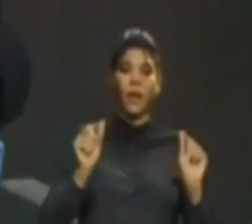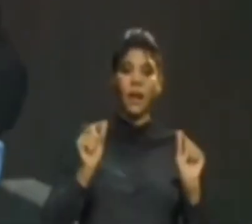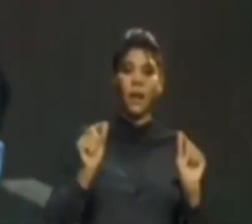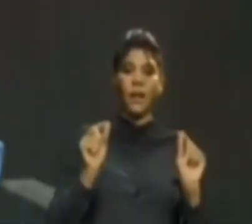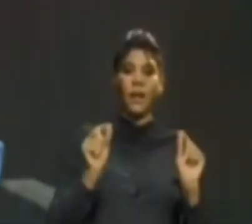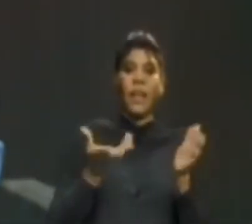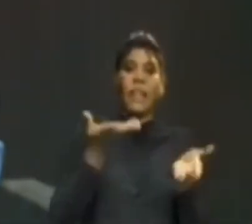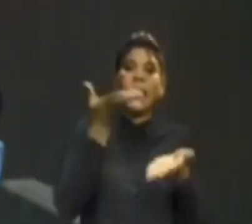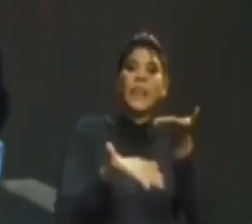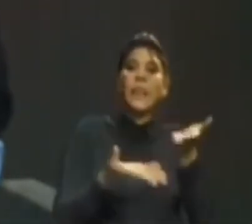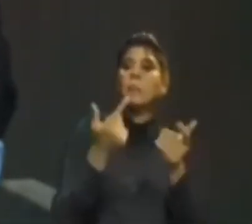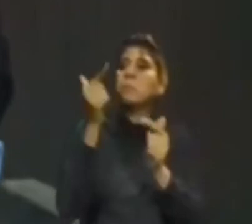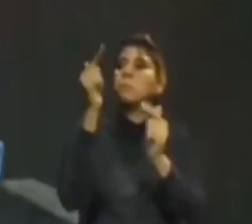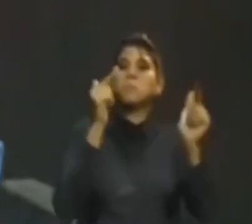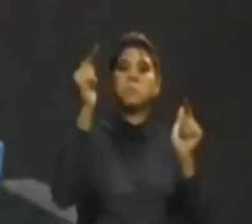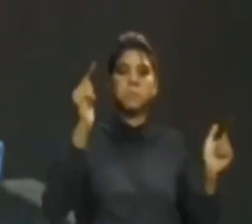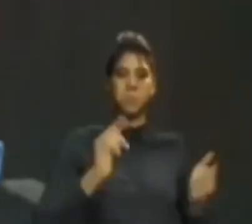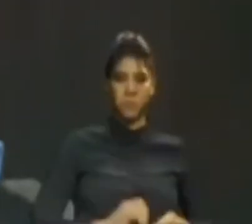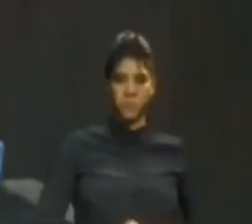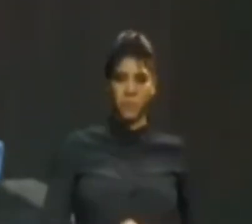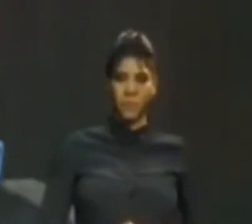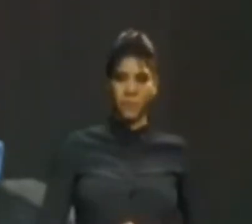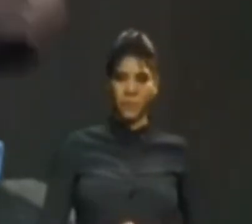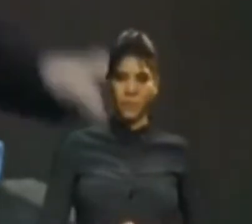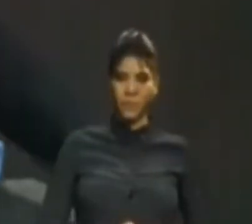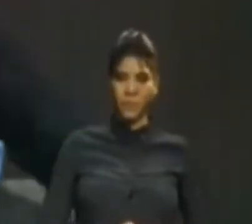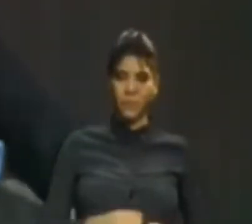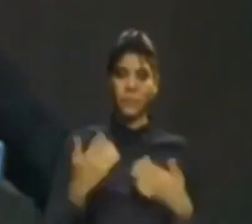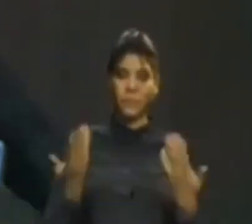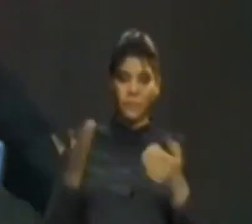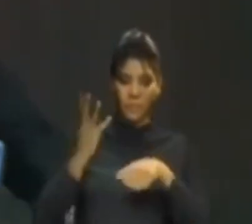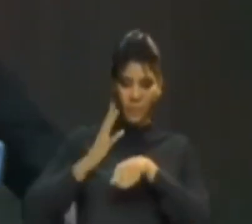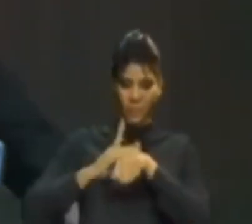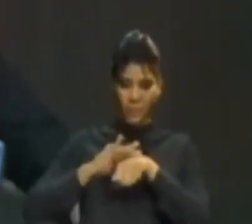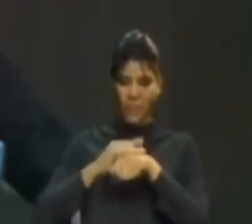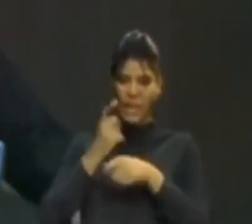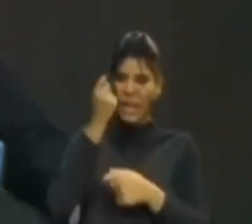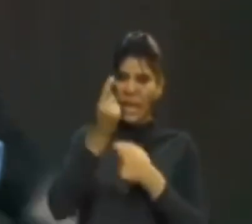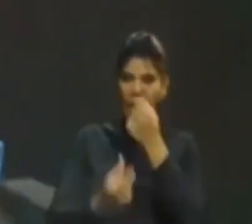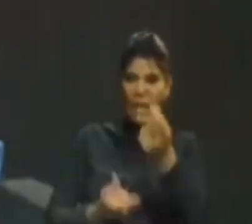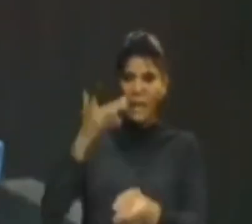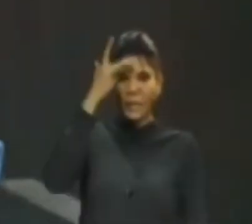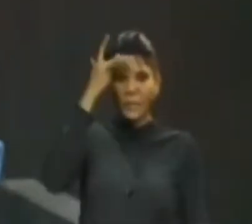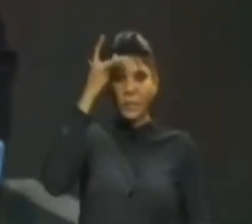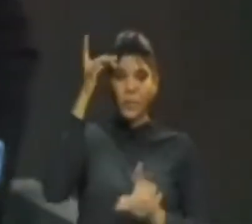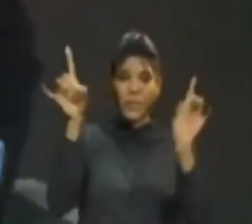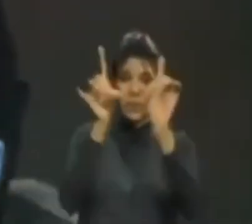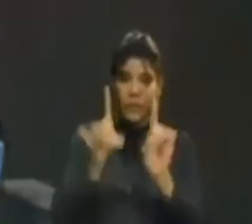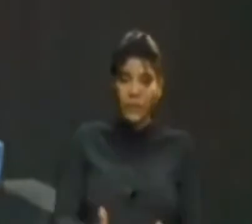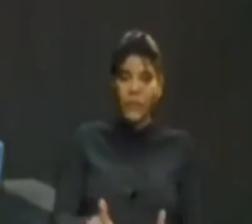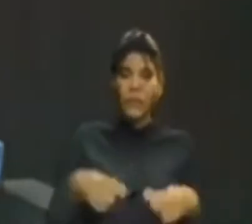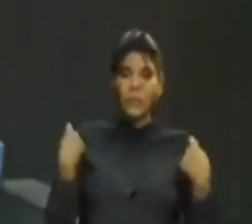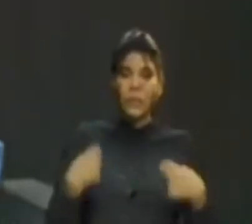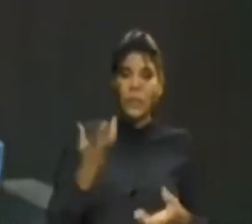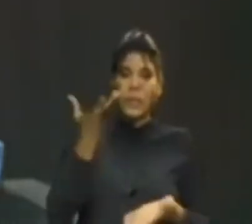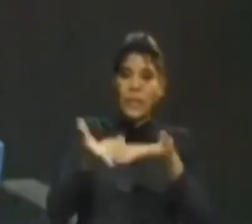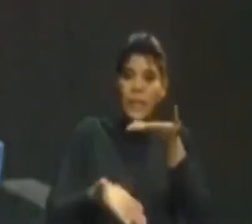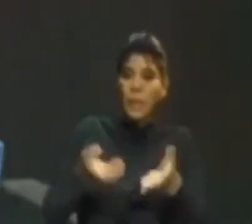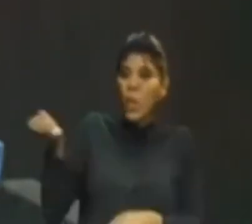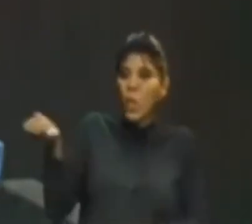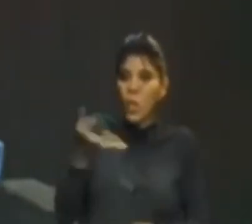a outras terapias isso para doenças raras para pessoas com deficiência que demandam sobretudo terapias inovadoras